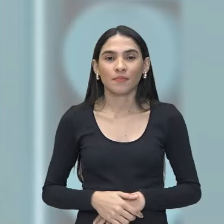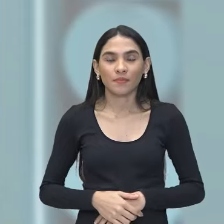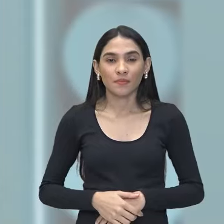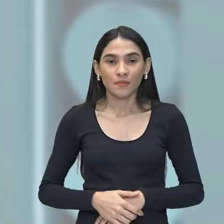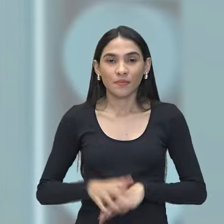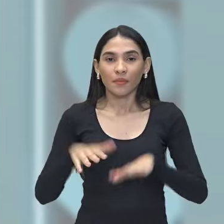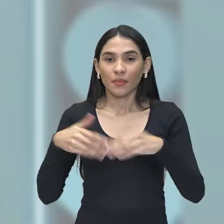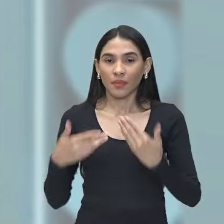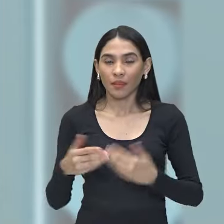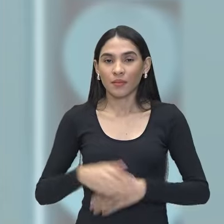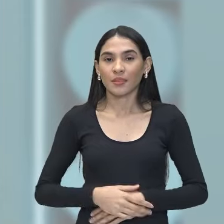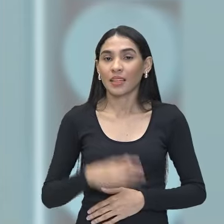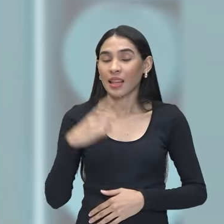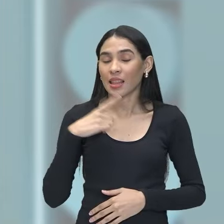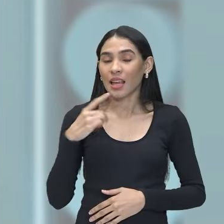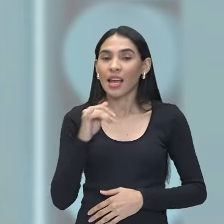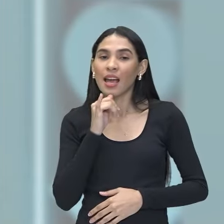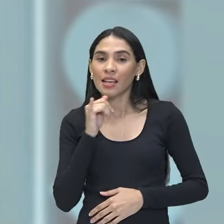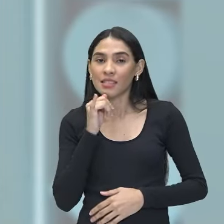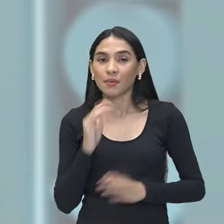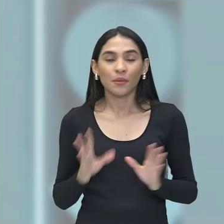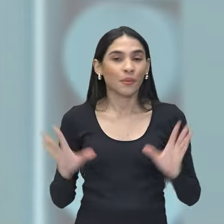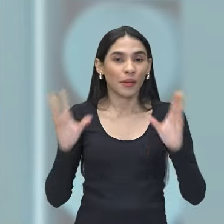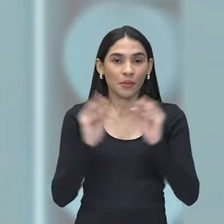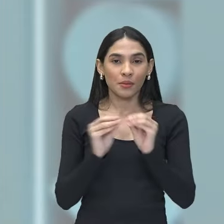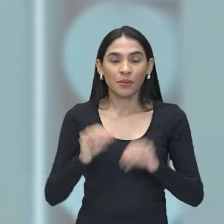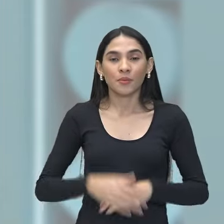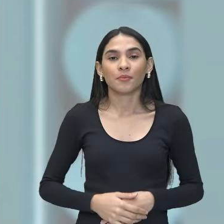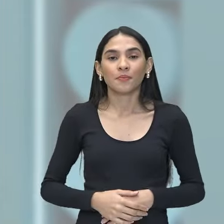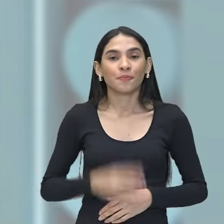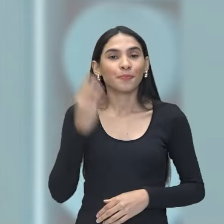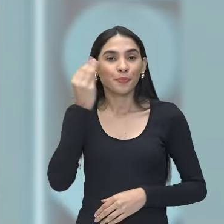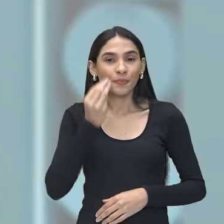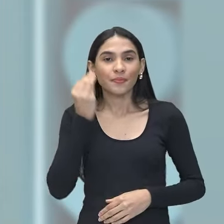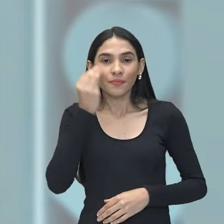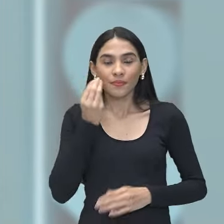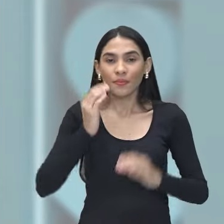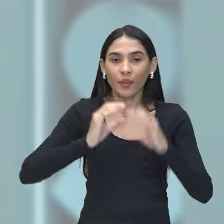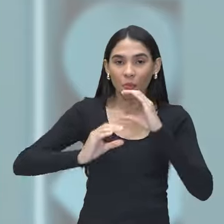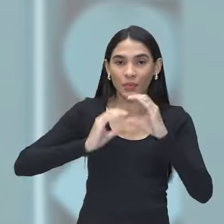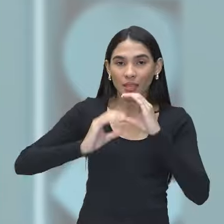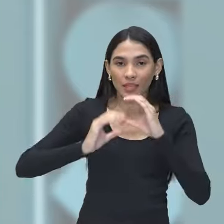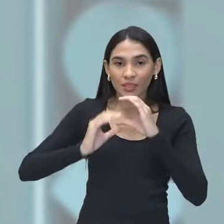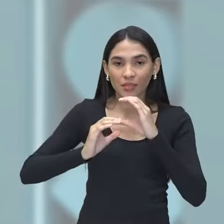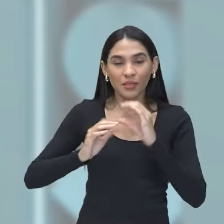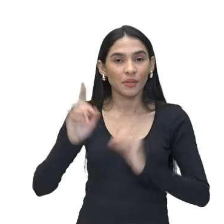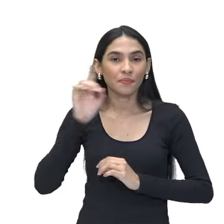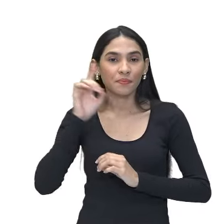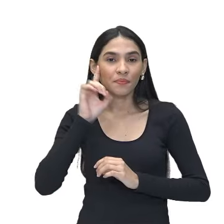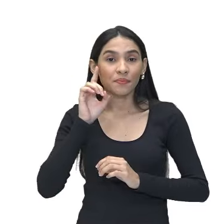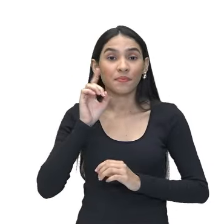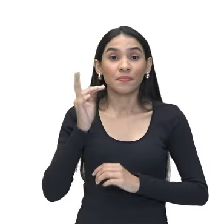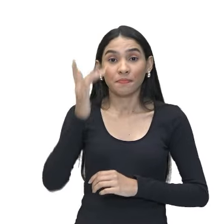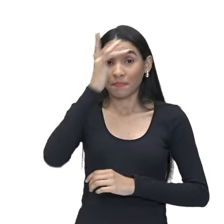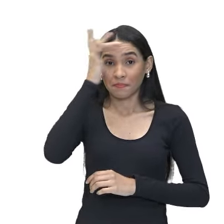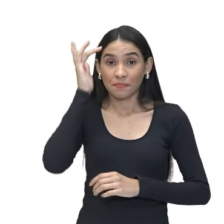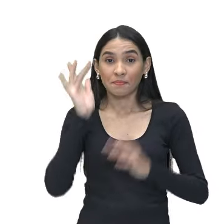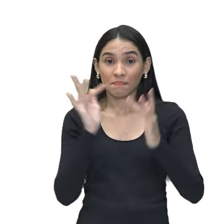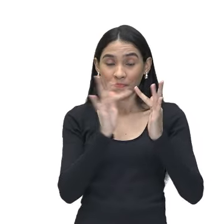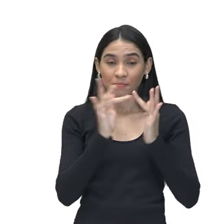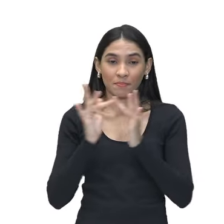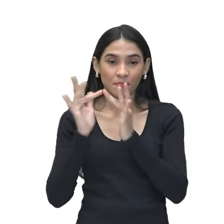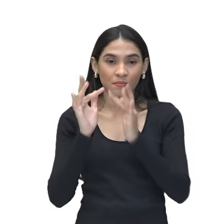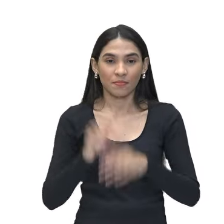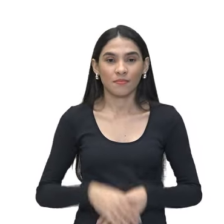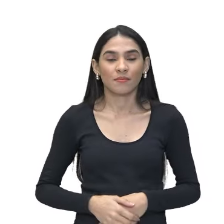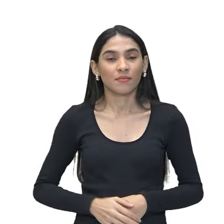Então, temos aí um exemplo de um resumo como experiência comunicativa presente do cotidiano das pessoas, certo? E